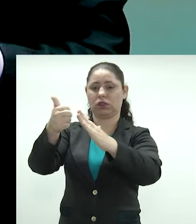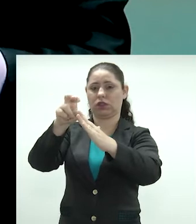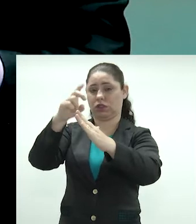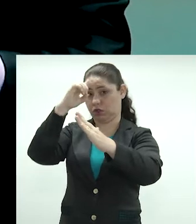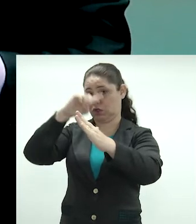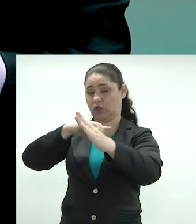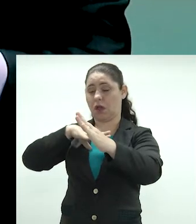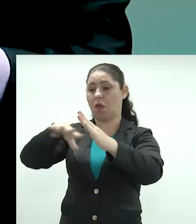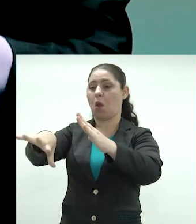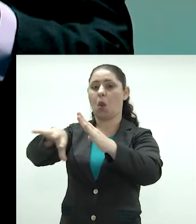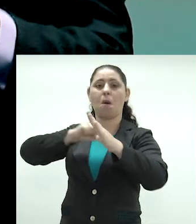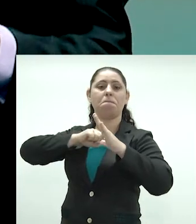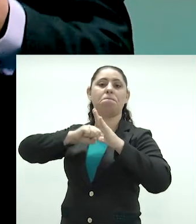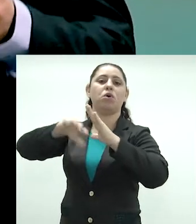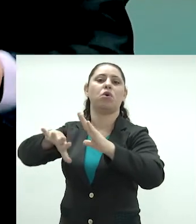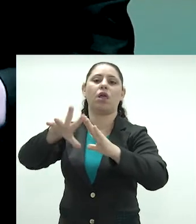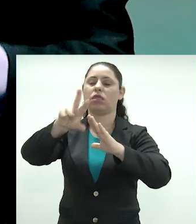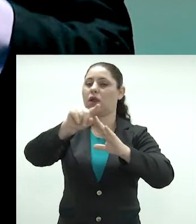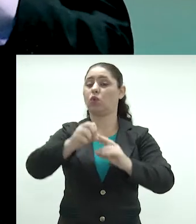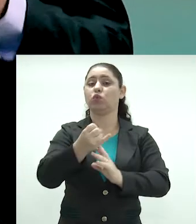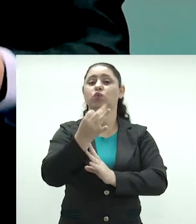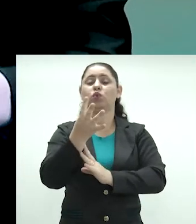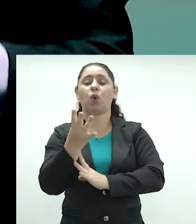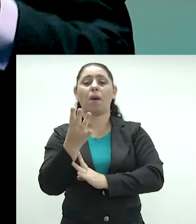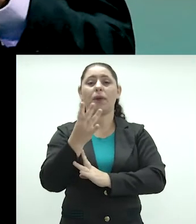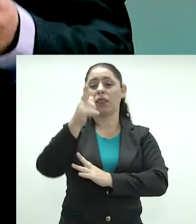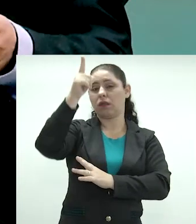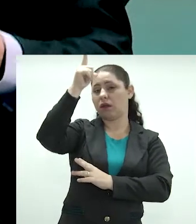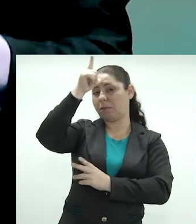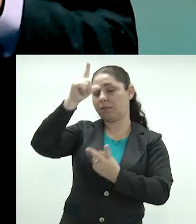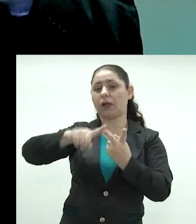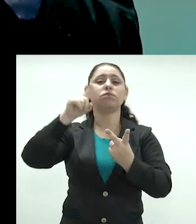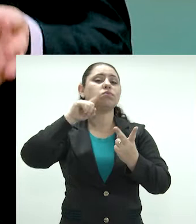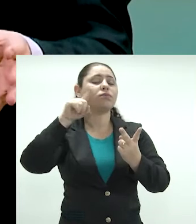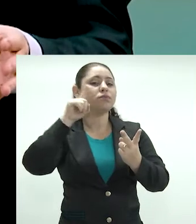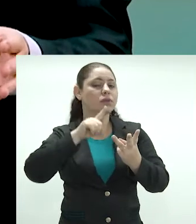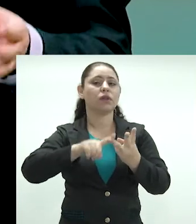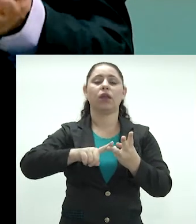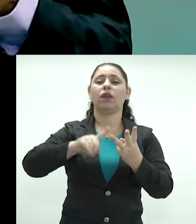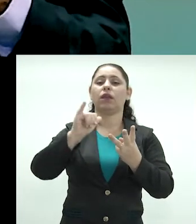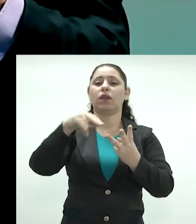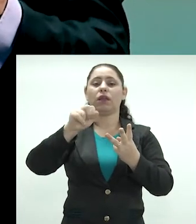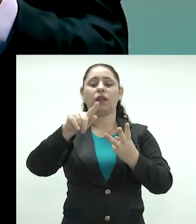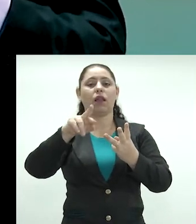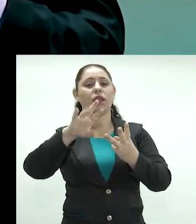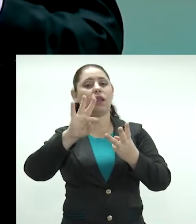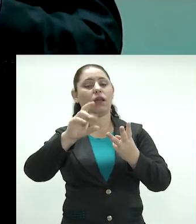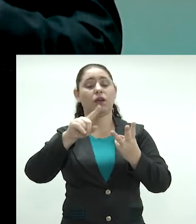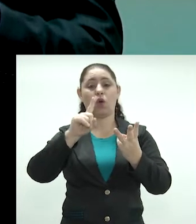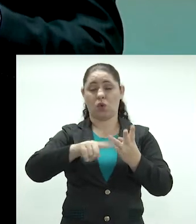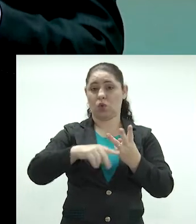contaminado, eu não vou te passar a doença. Os números da Inglaterra, os números da Alemanha, os números dos Estados Unidos, tem dois caminhos: